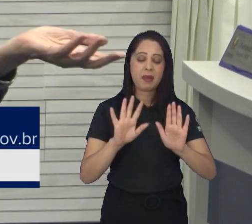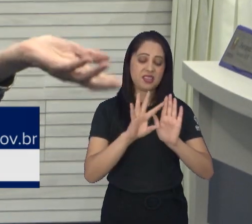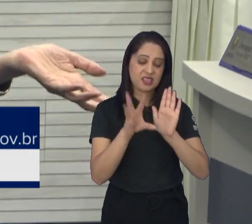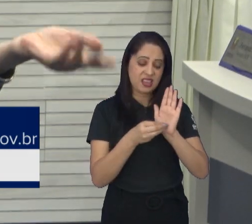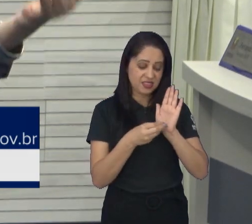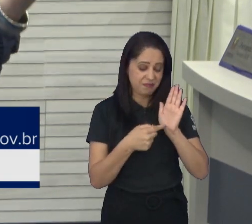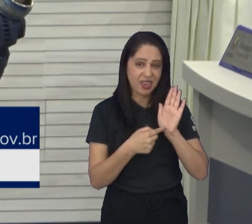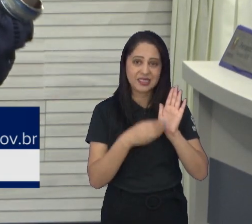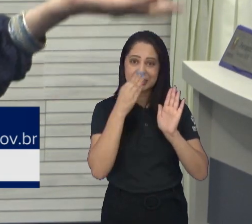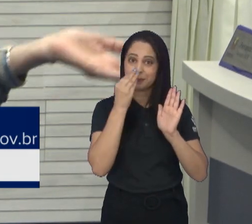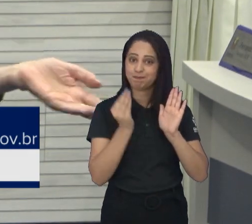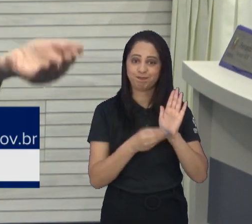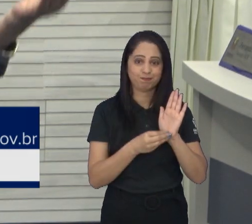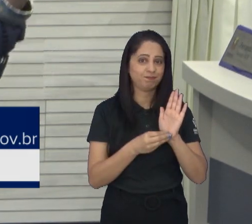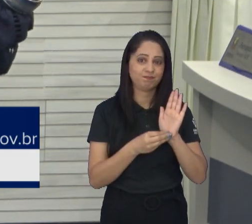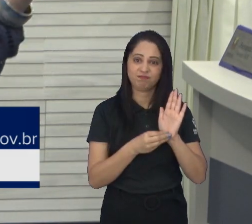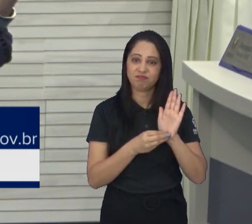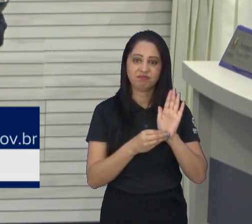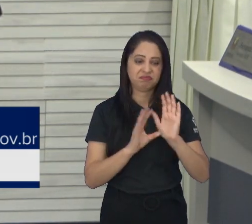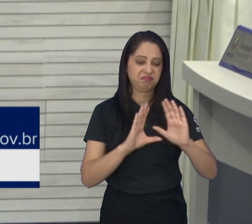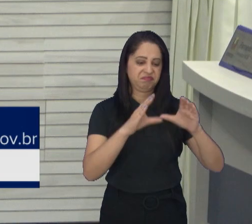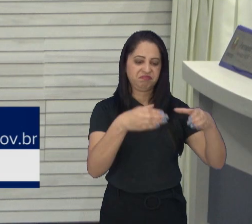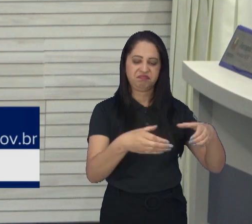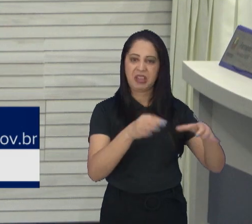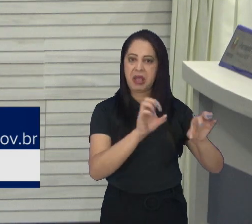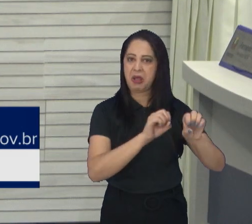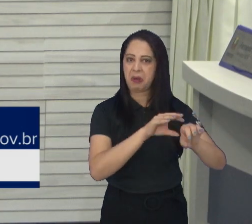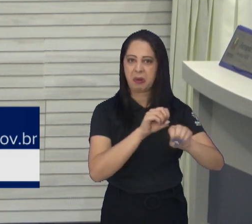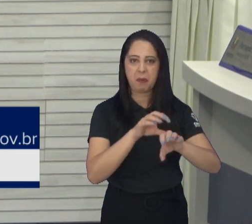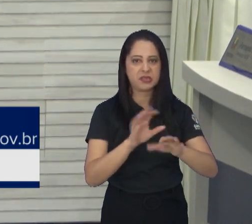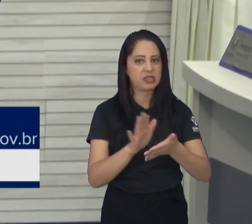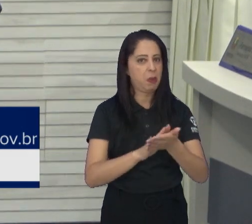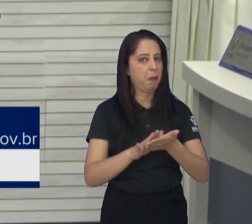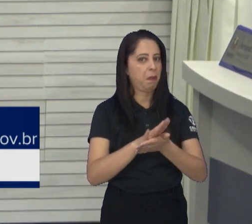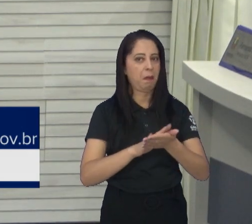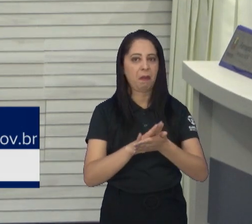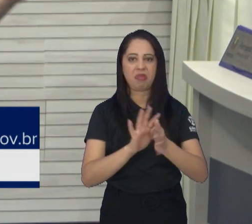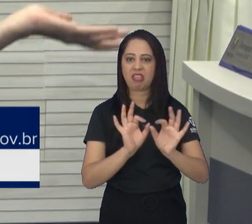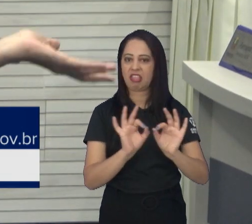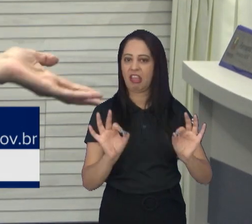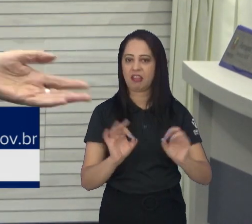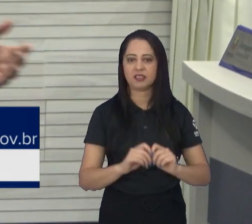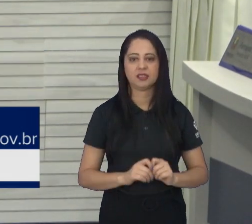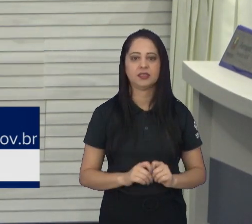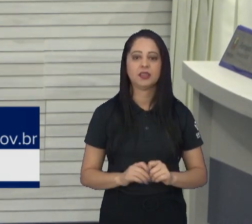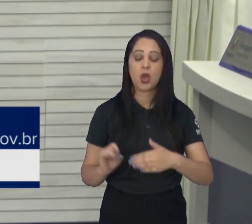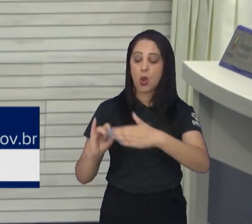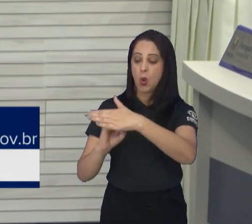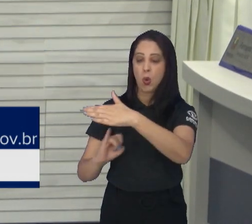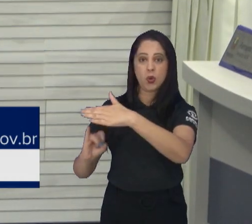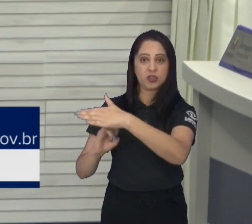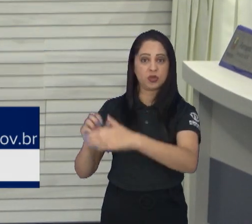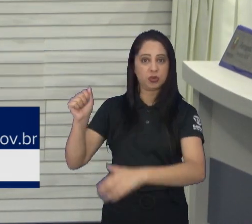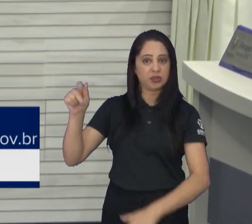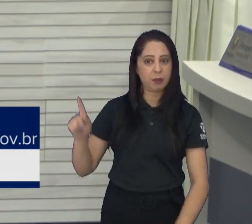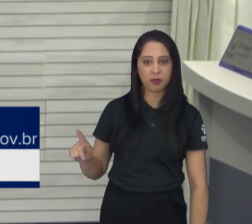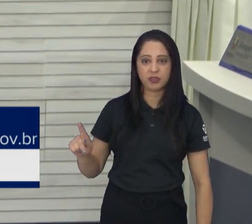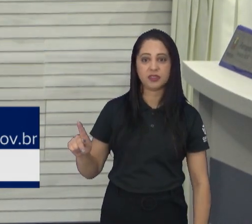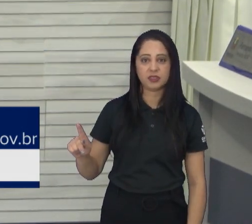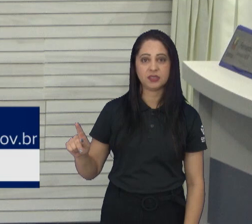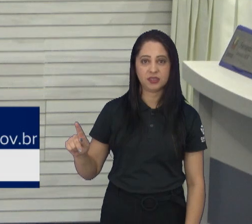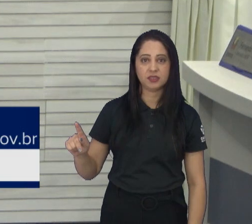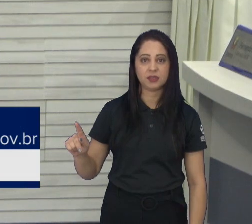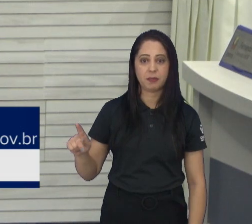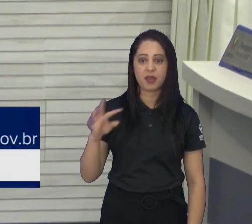foram rejeitadas, que nem passou pela comissão, nem por coisa nenhuma. O Instituto de Previdência, o Tribunal de Contas fala melhor